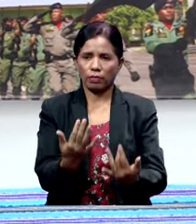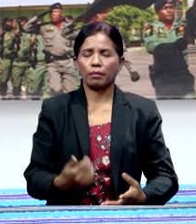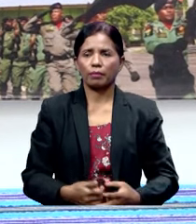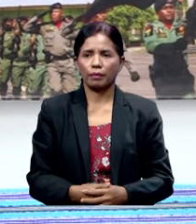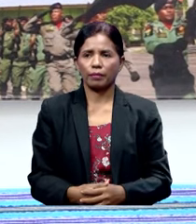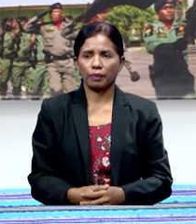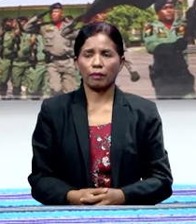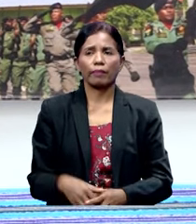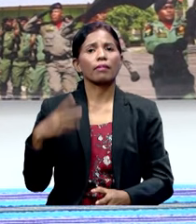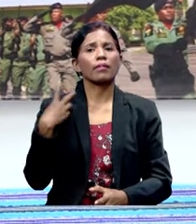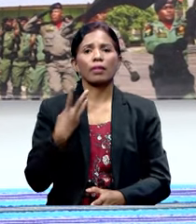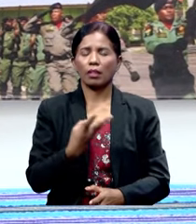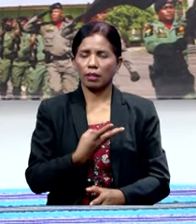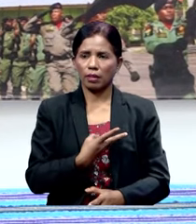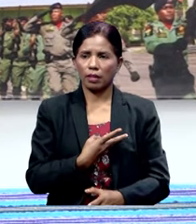Itenia